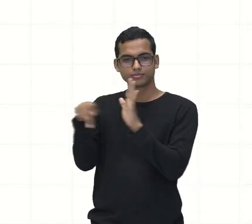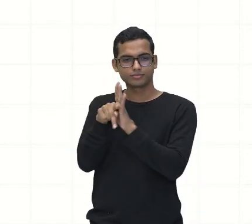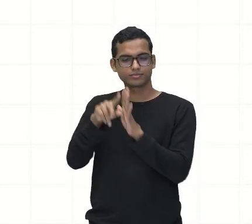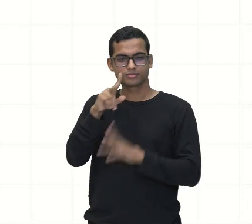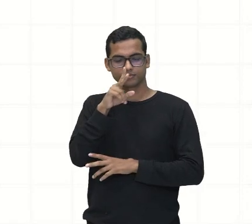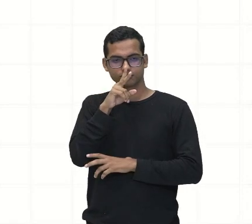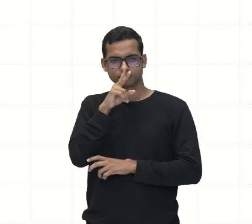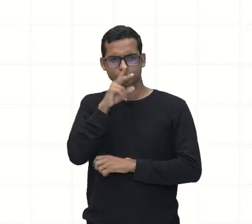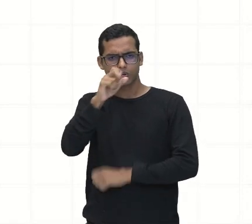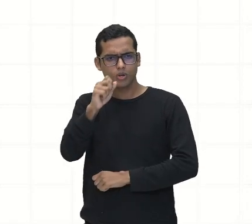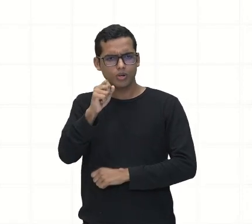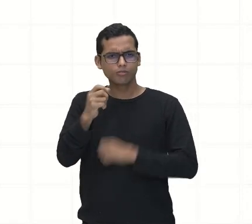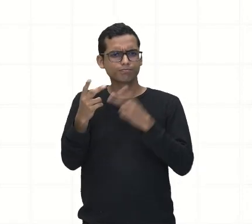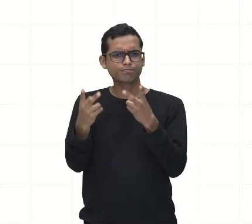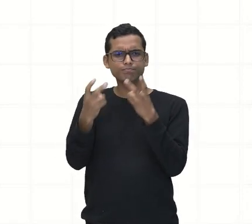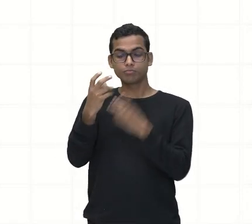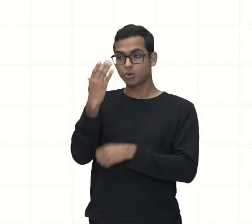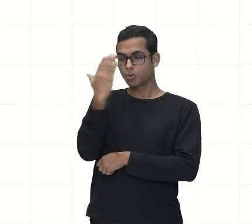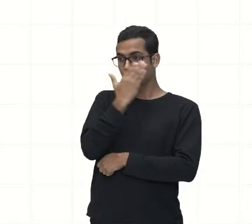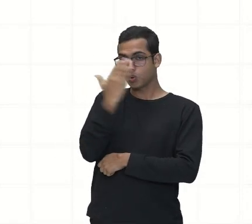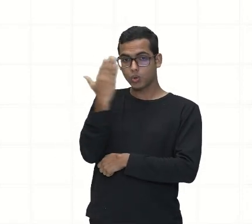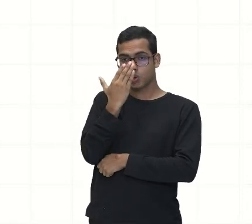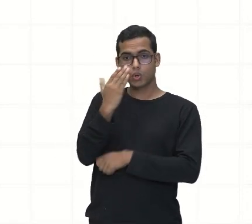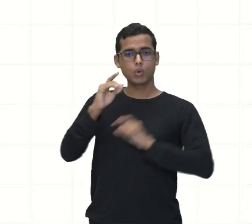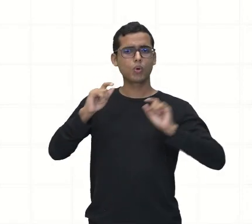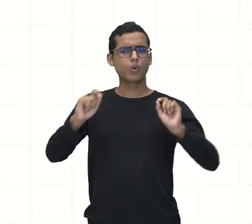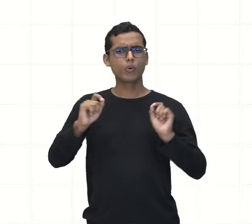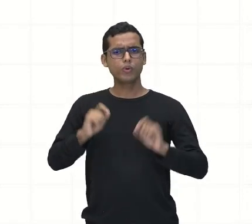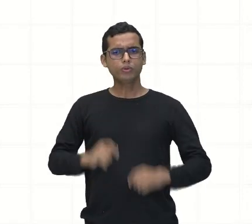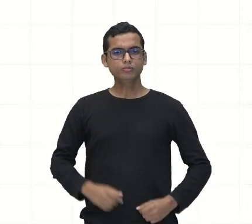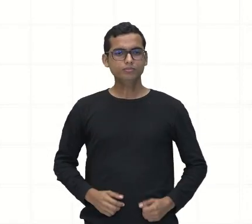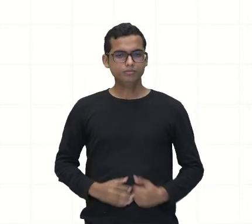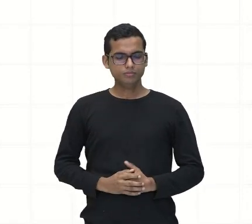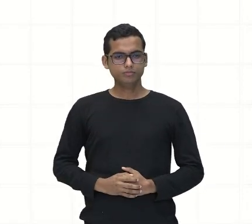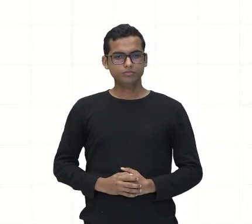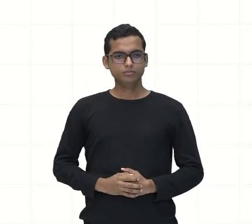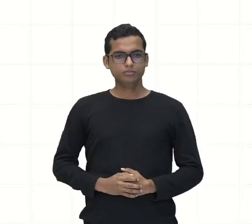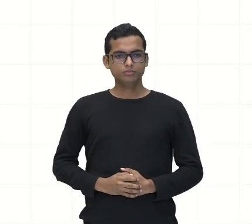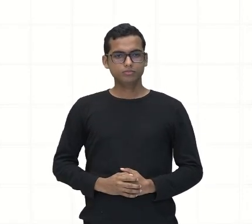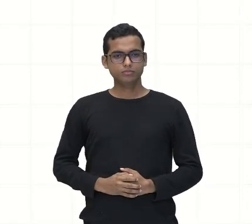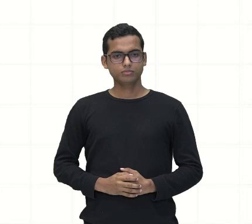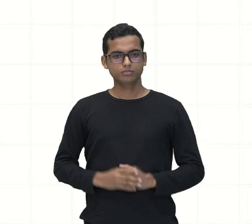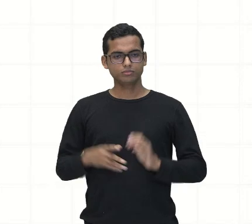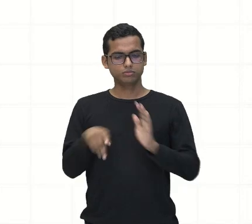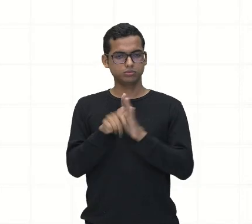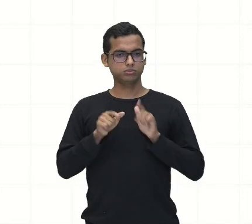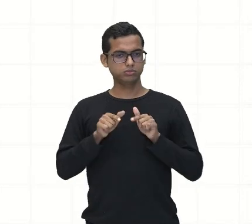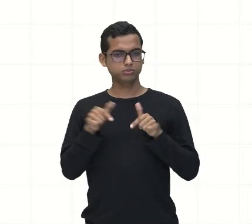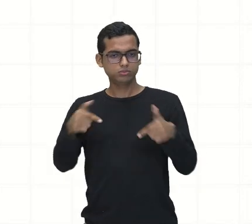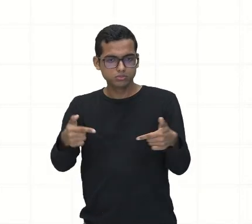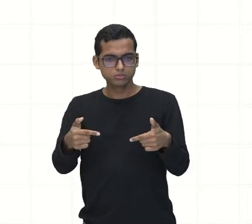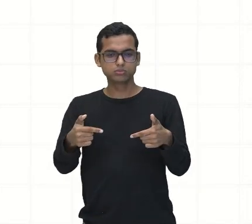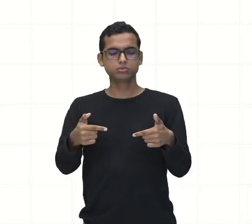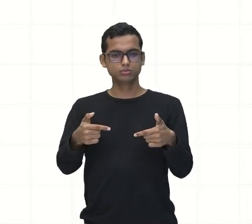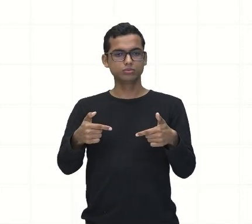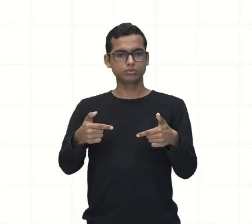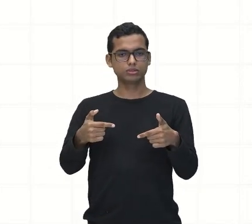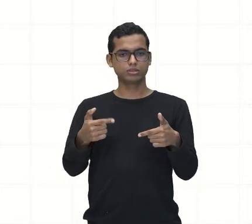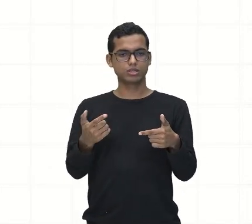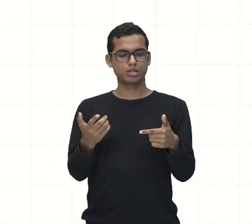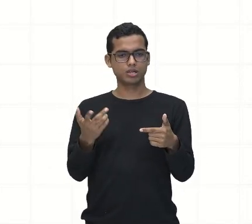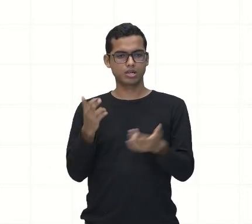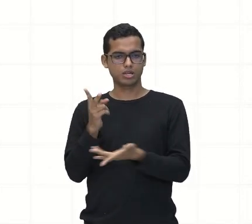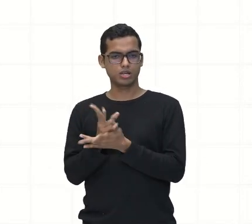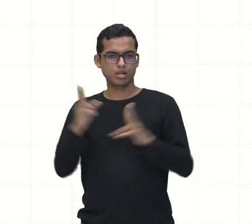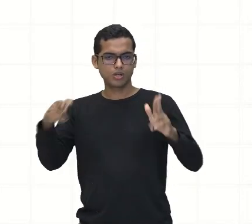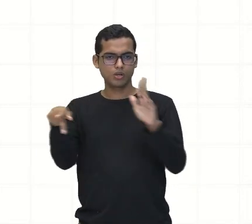observei que a reação tem a mesma frequência do equilíbrio. Então, são